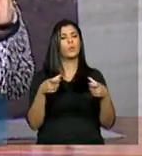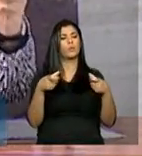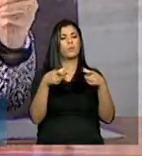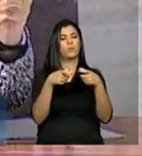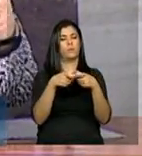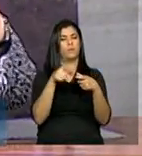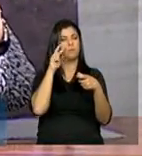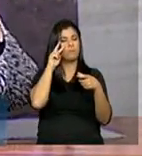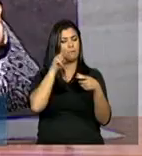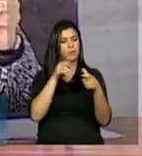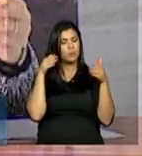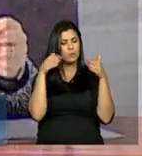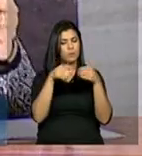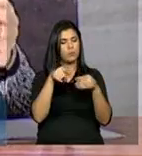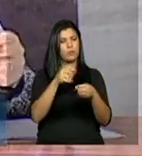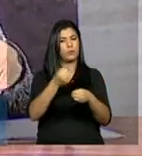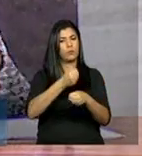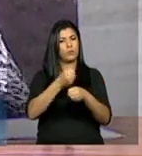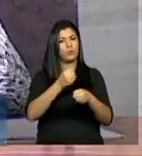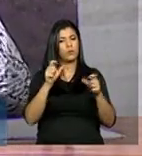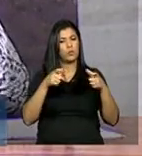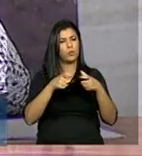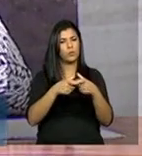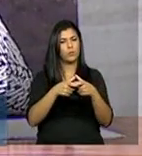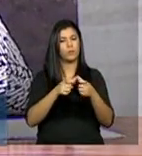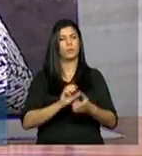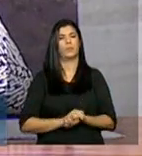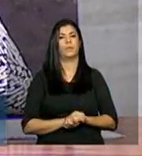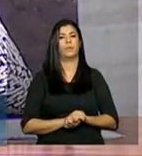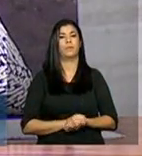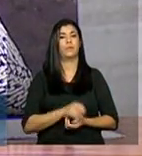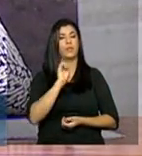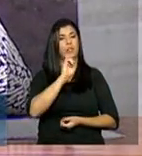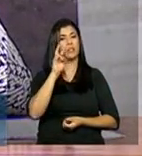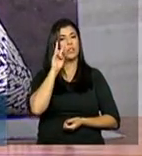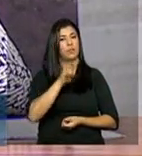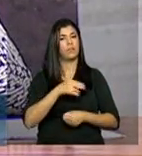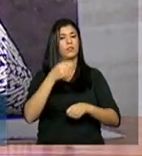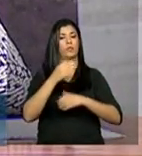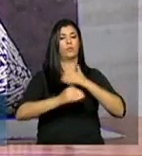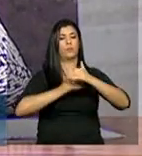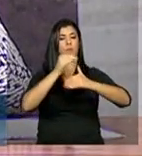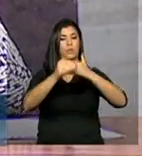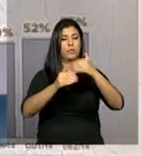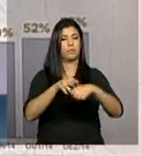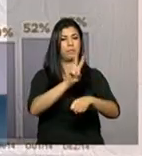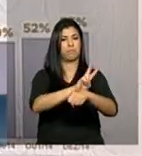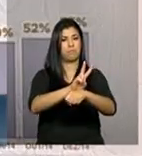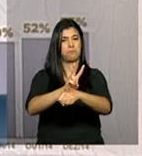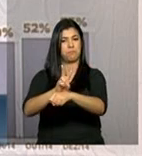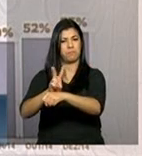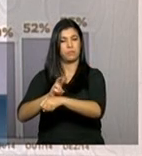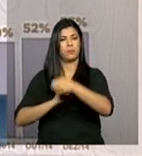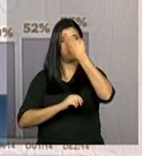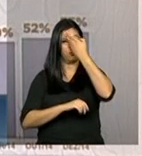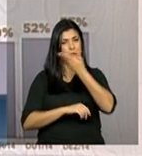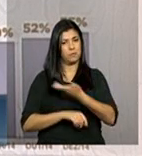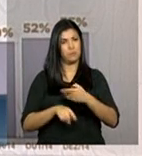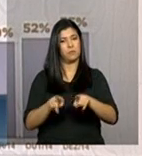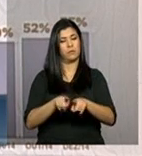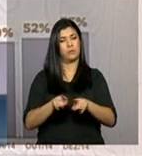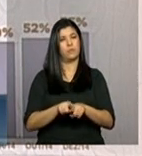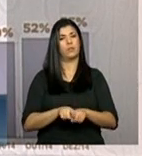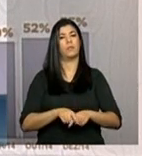né? Uma quantidade maior de pequenas obras. Quando eu olho o estágio das ações monitoradas, também para as mesmas